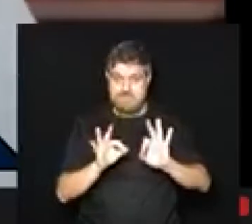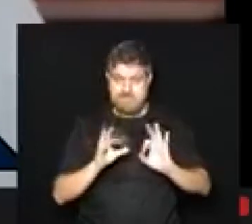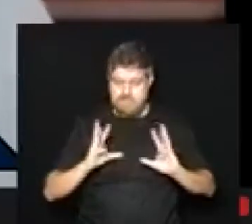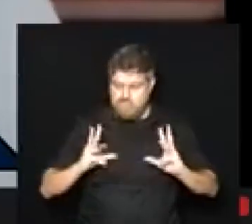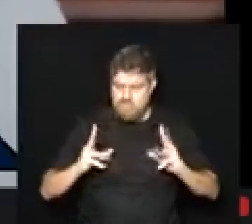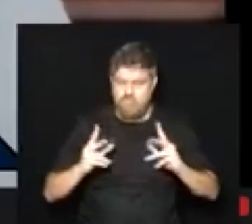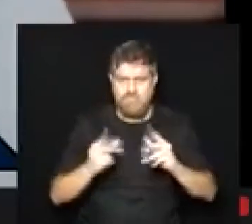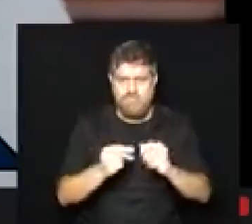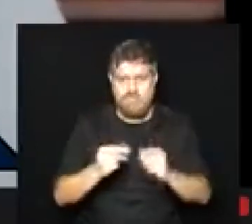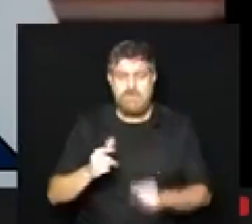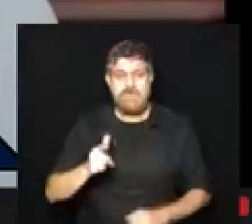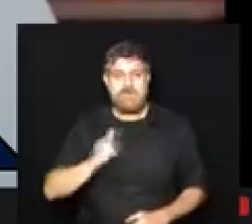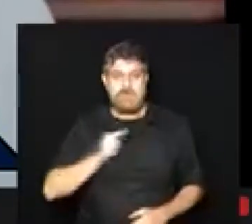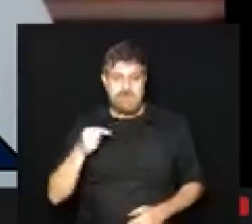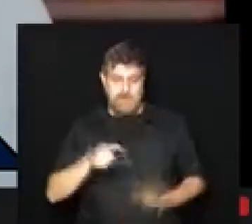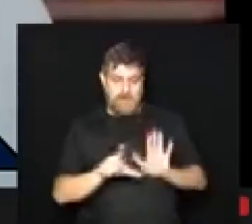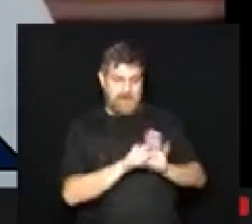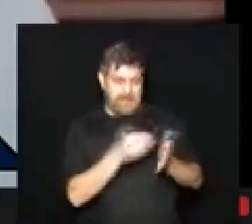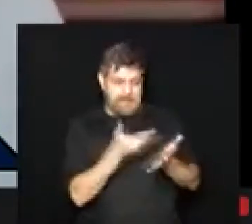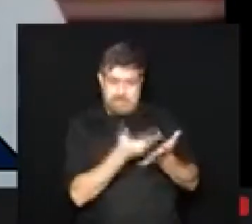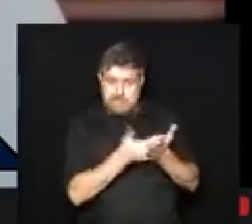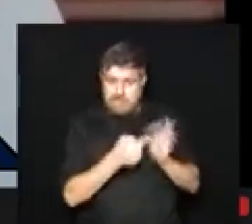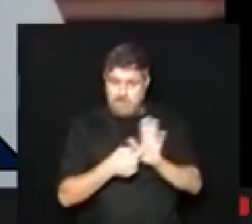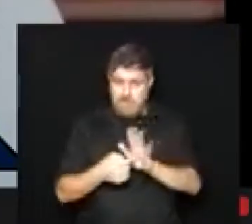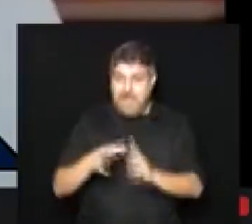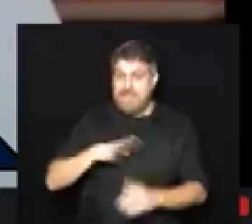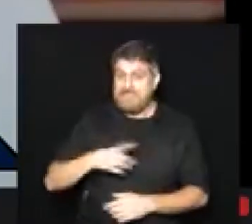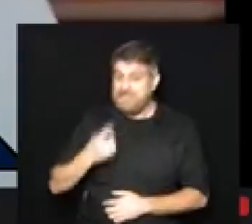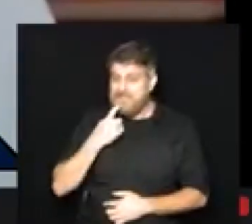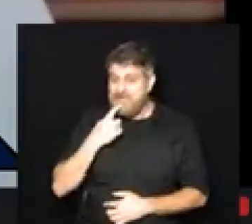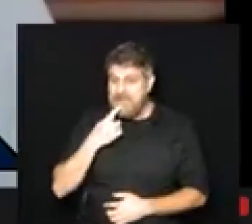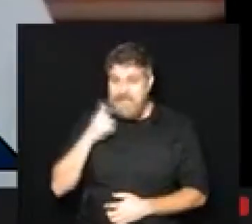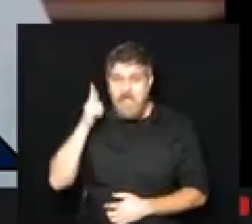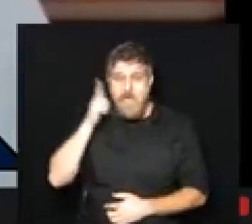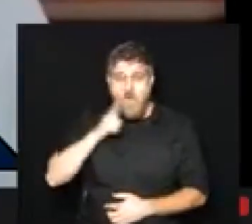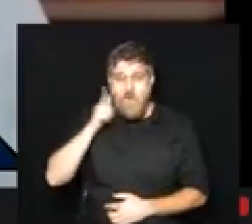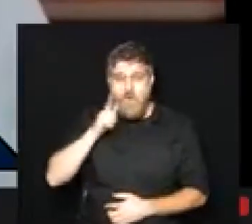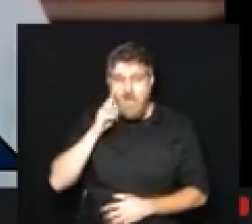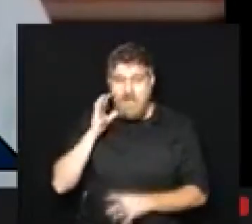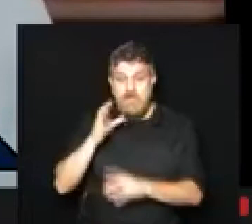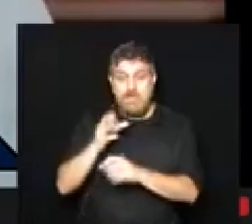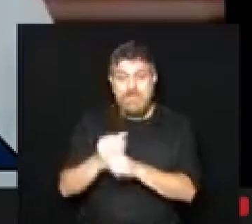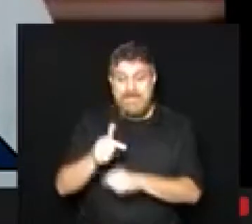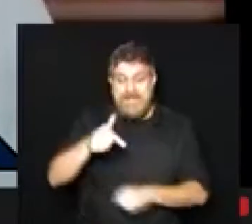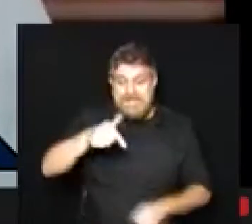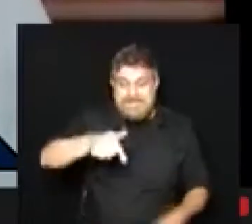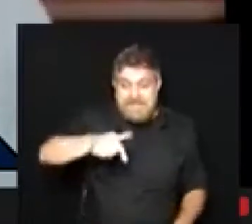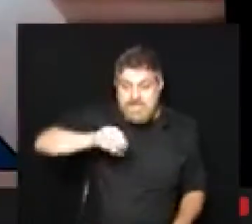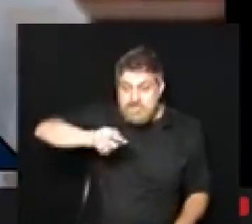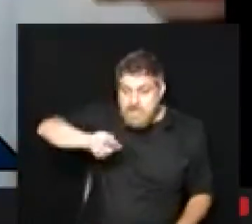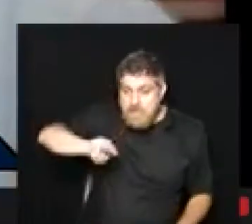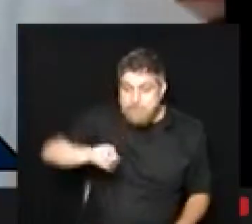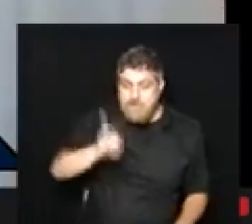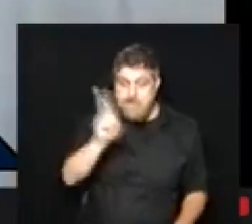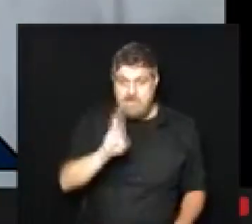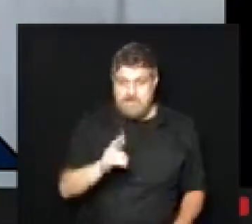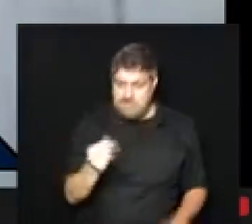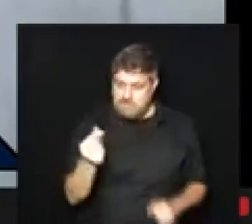estudos mostram que a lei trará à cidade de Campinas em torno de 7 milhões de reais. Né? Isso é um